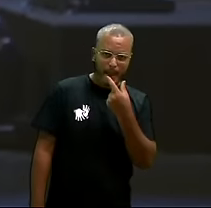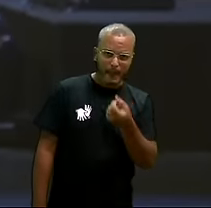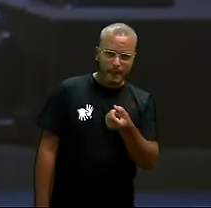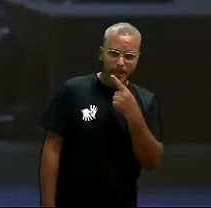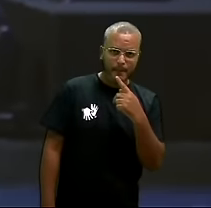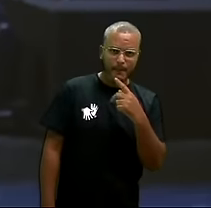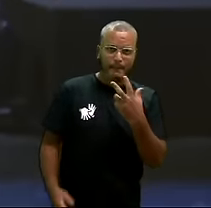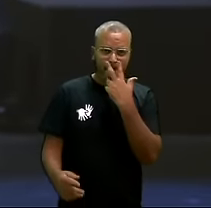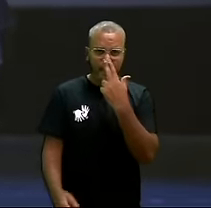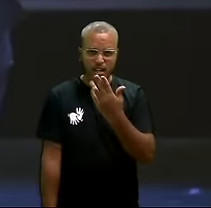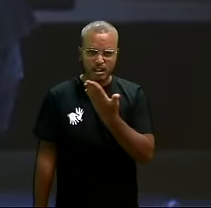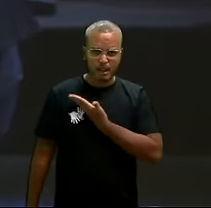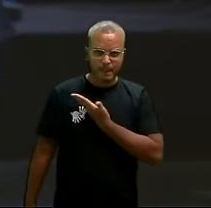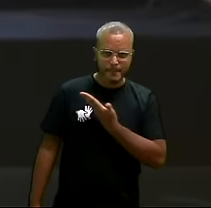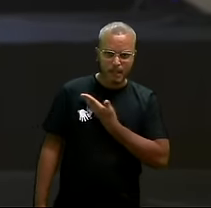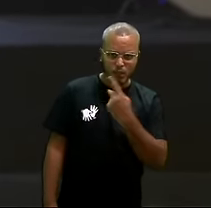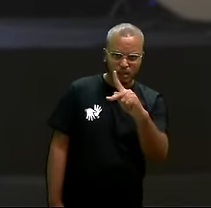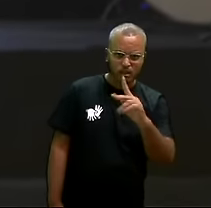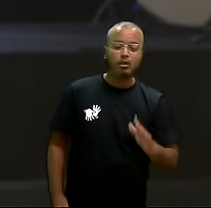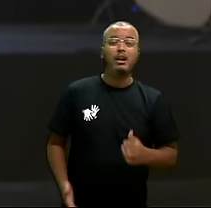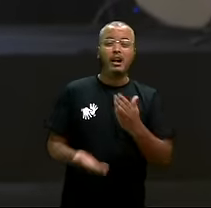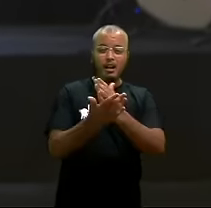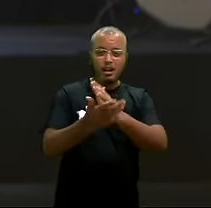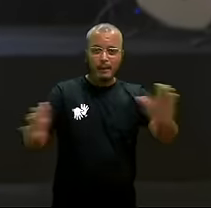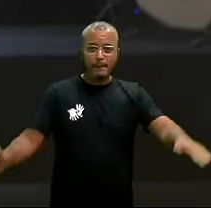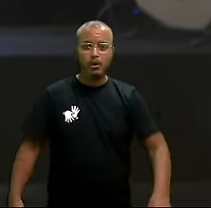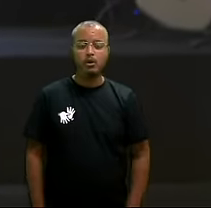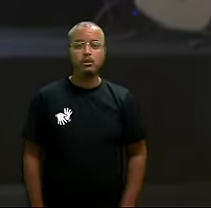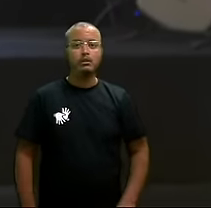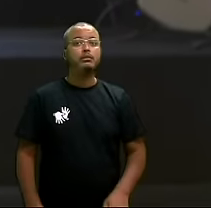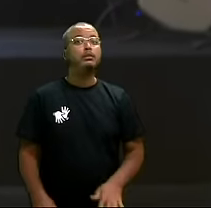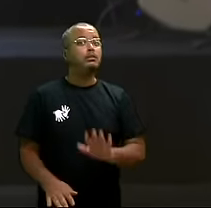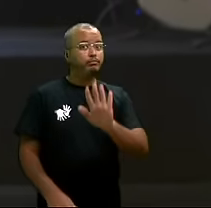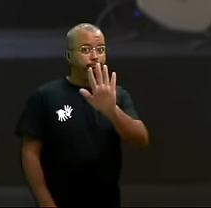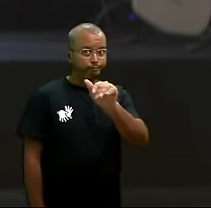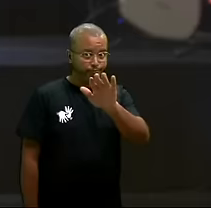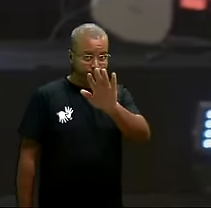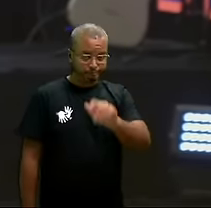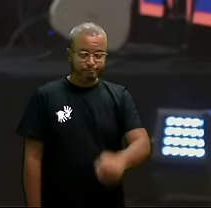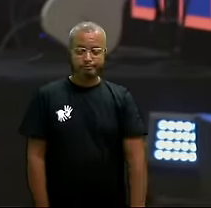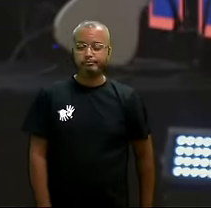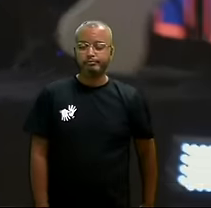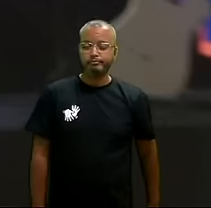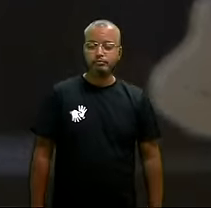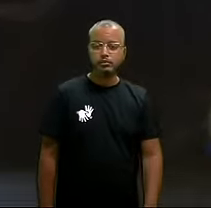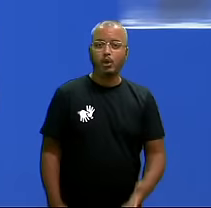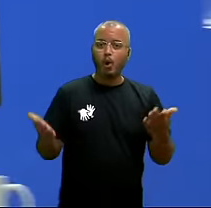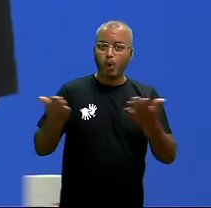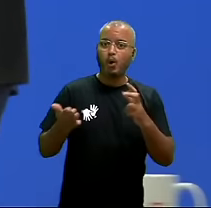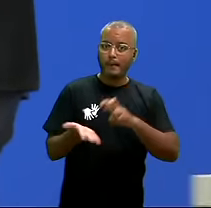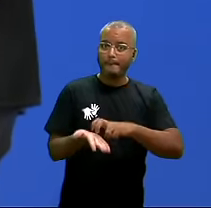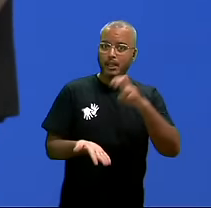no teu amigo. Olha aqui, ó, Deus é tão incrível. Escuta isso aqui, como é que Deus é. Olha como é que Deus é incrível. Hoje mesmo, um monte de gente saiu da depressão aqui, ó.